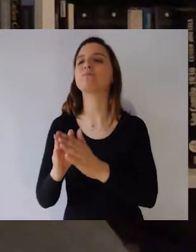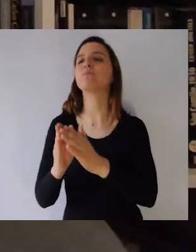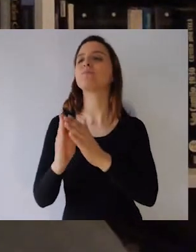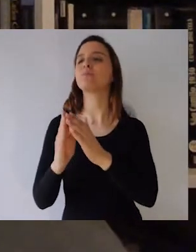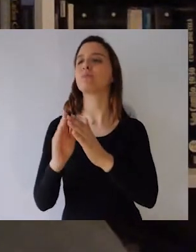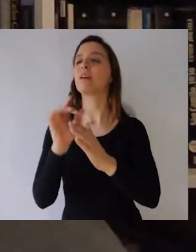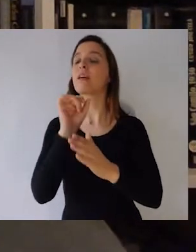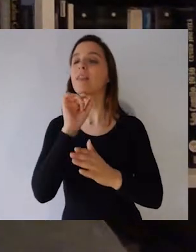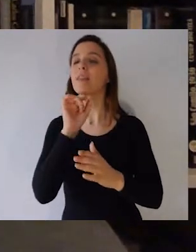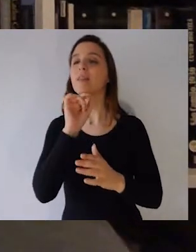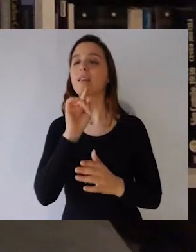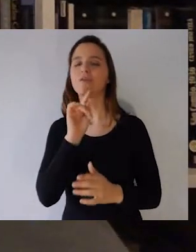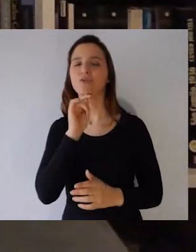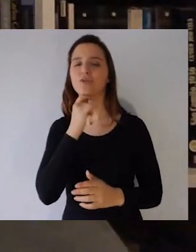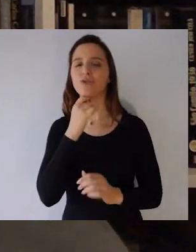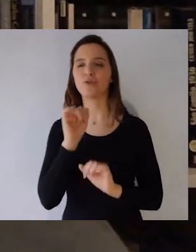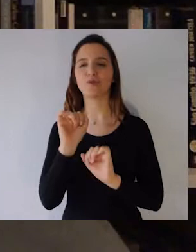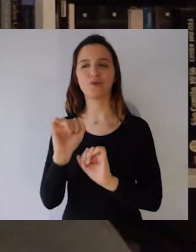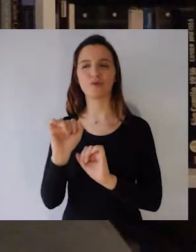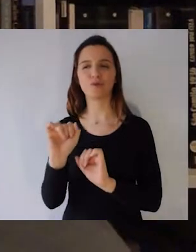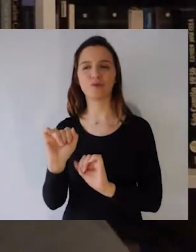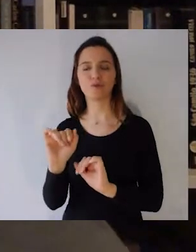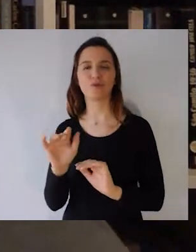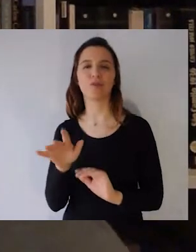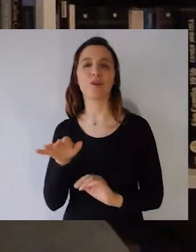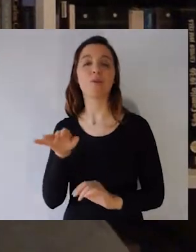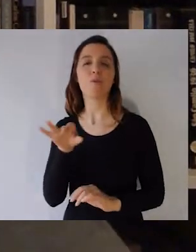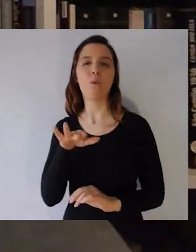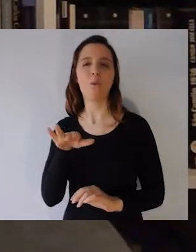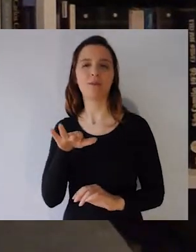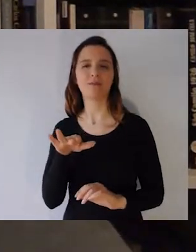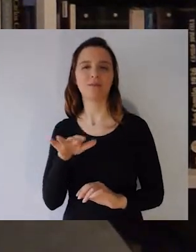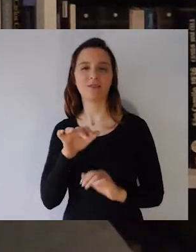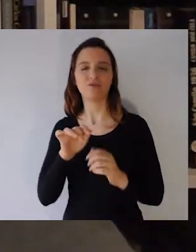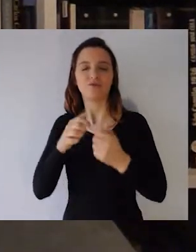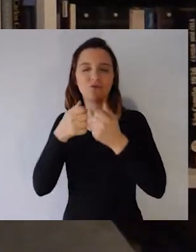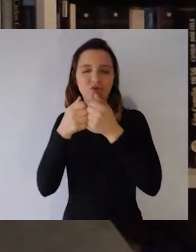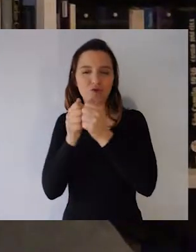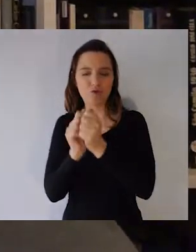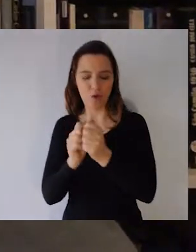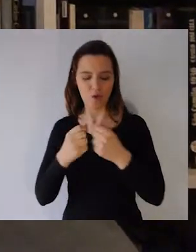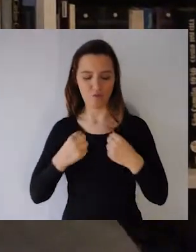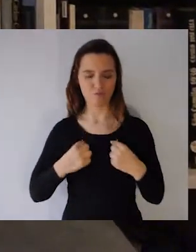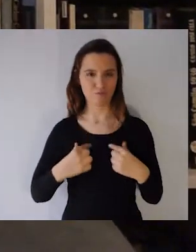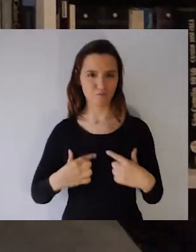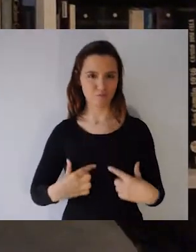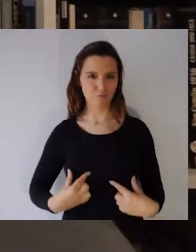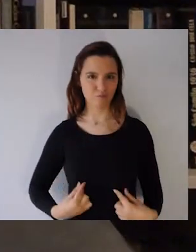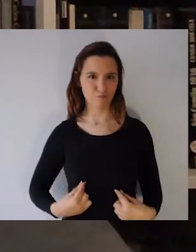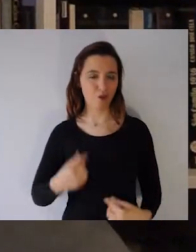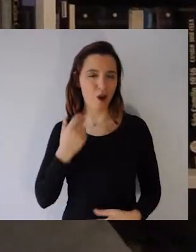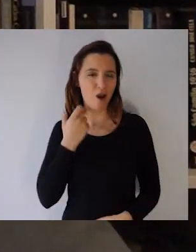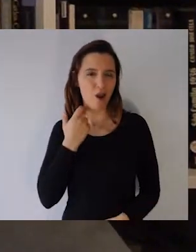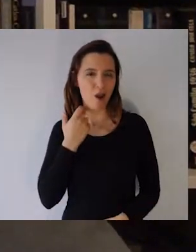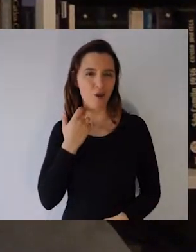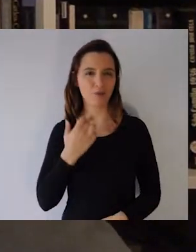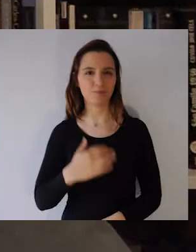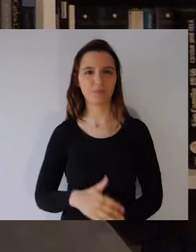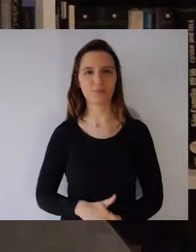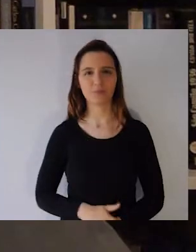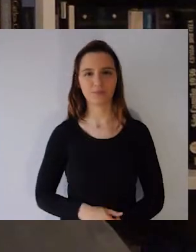seus segredos sem mácula ou estrago em minúsculos biquinis.